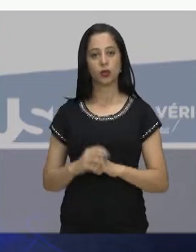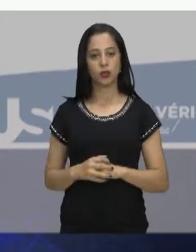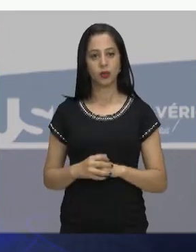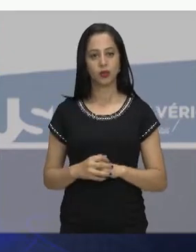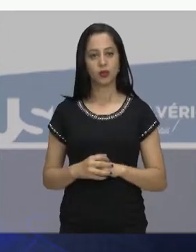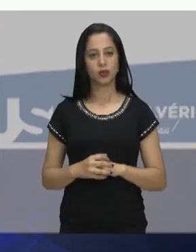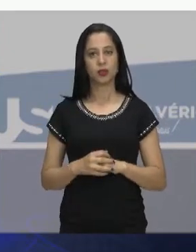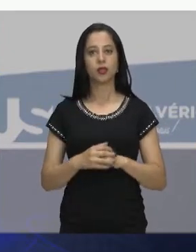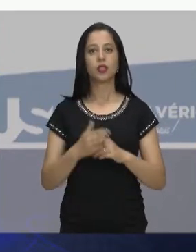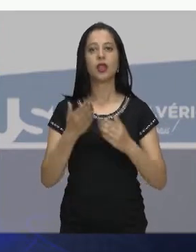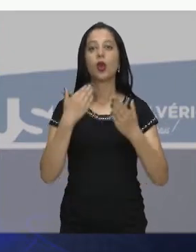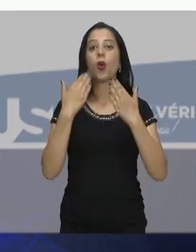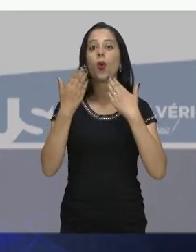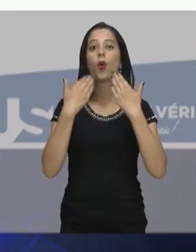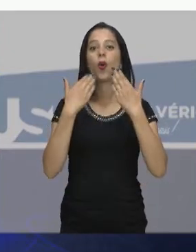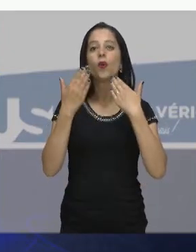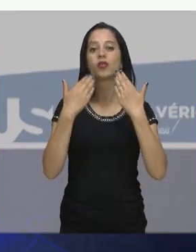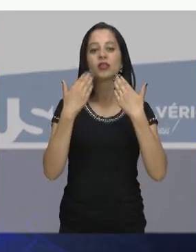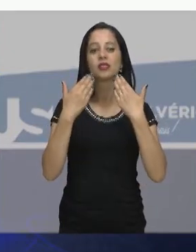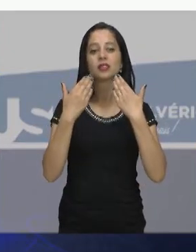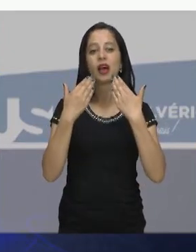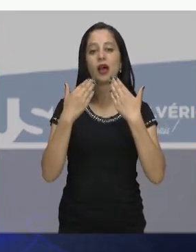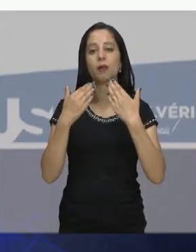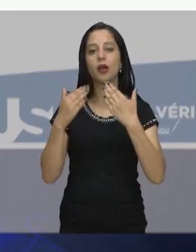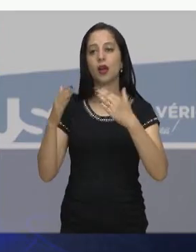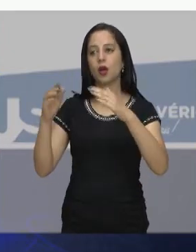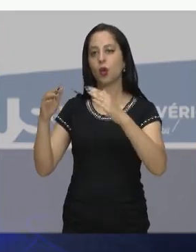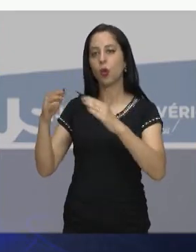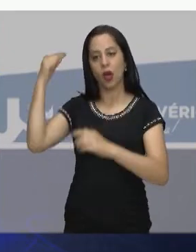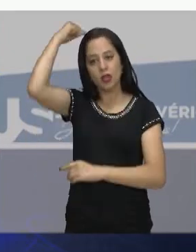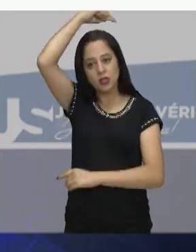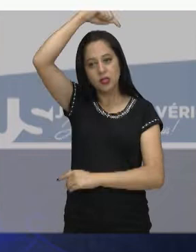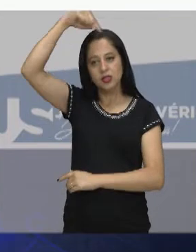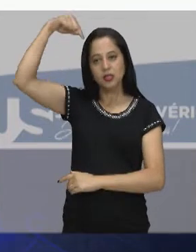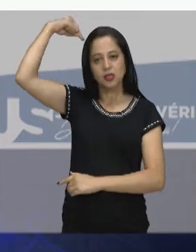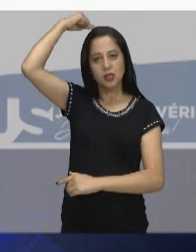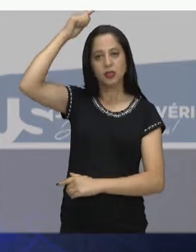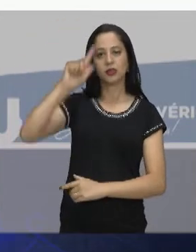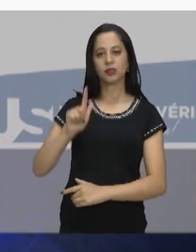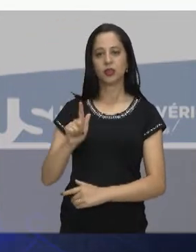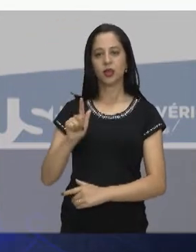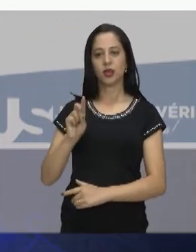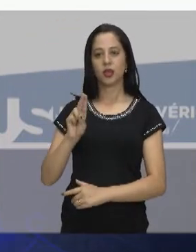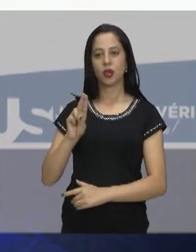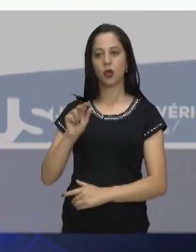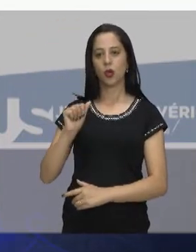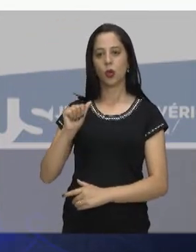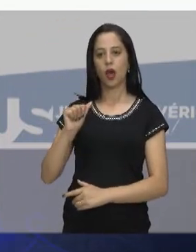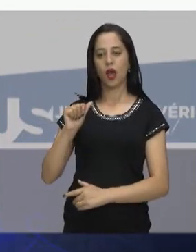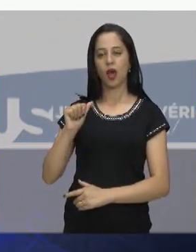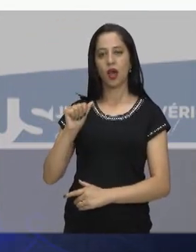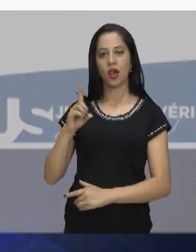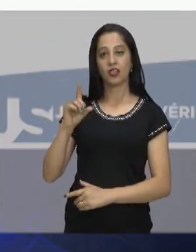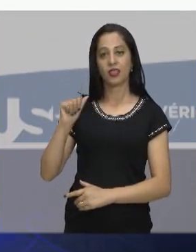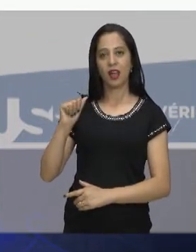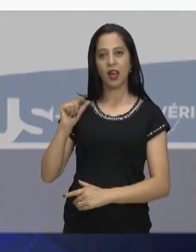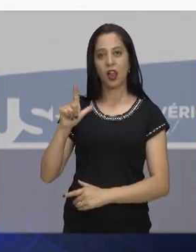com a Virgem de Guadalupe. E foi, olha, a feliz coincidência,